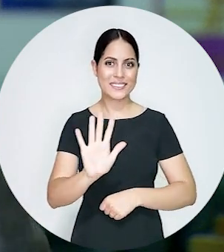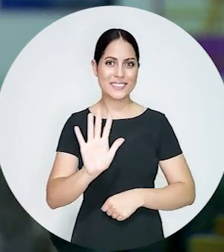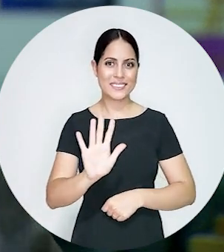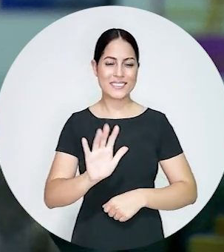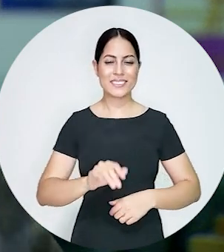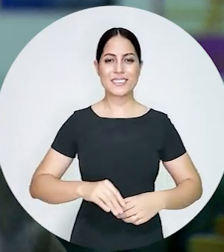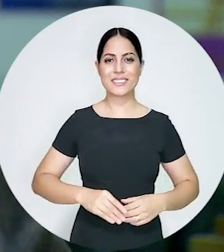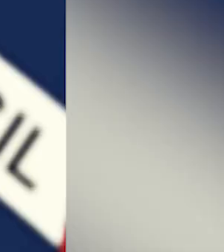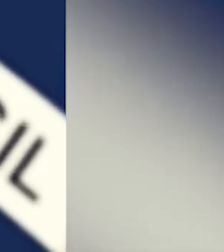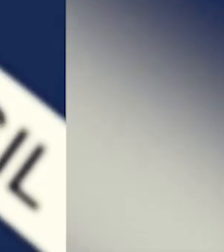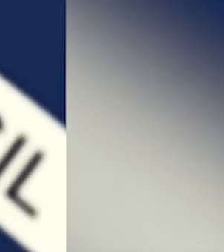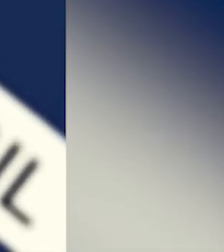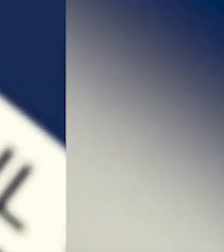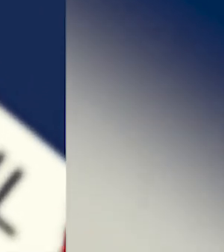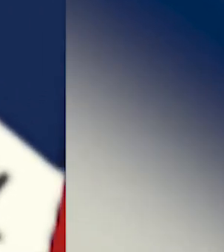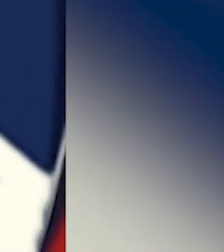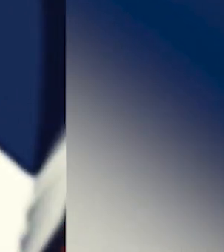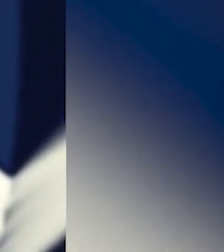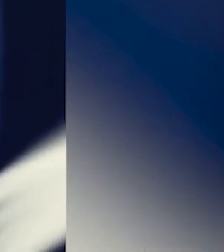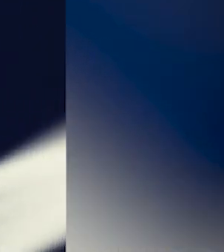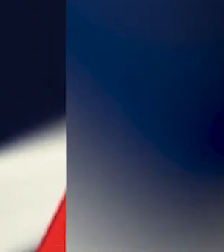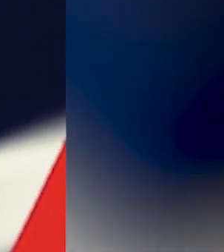não saia daí.